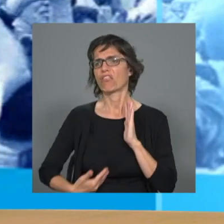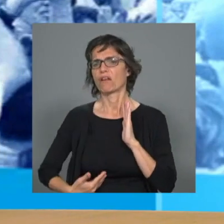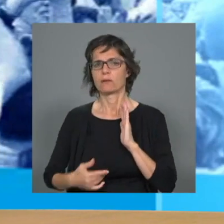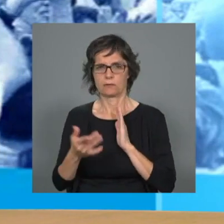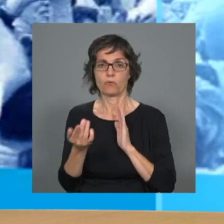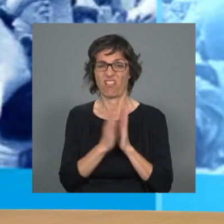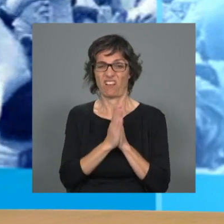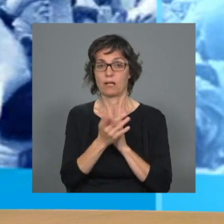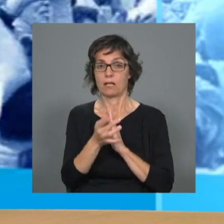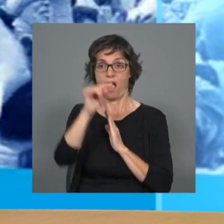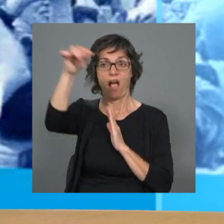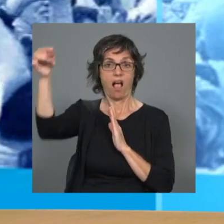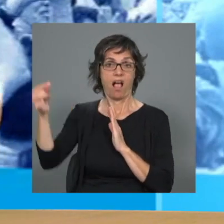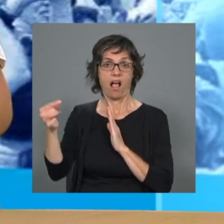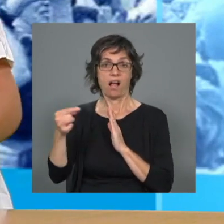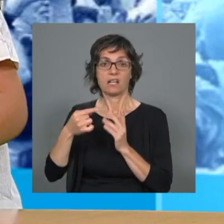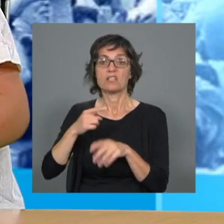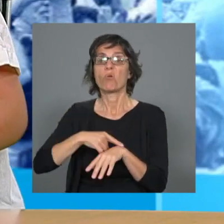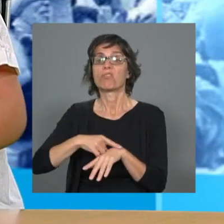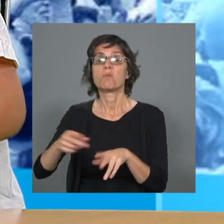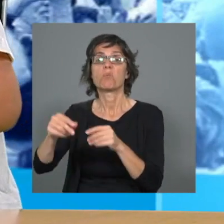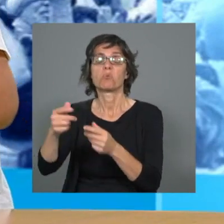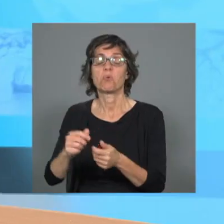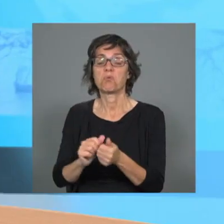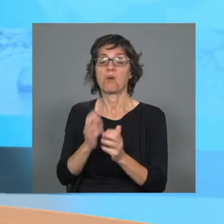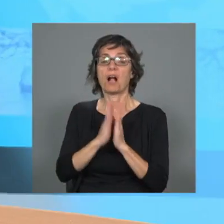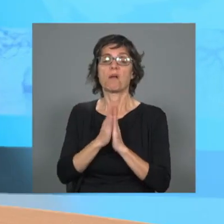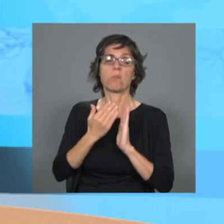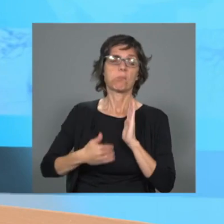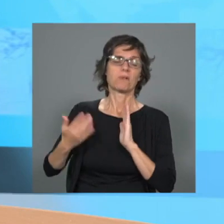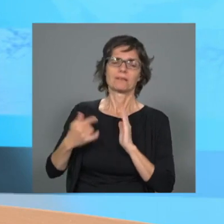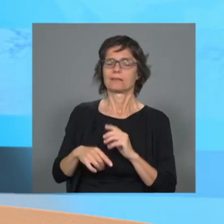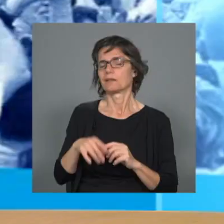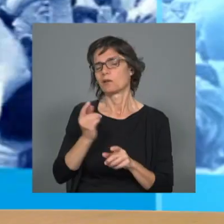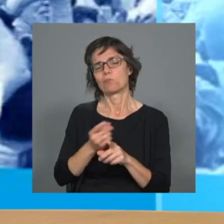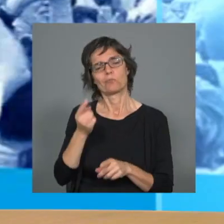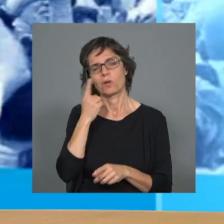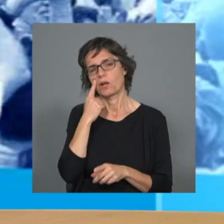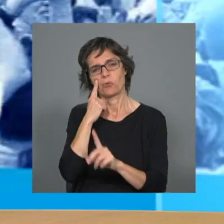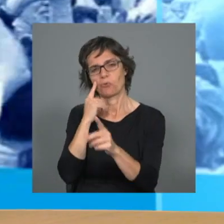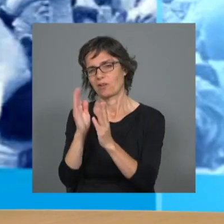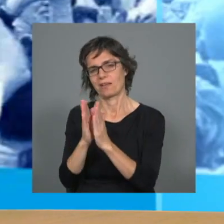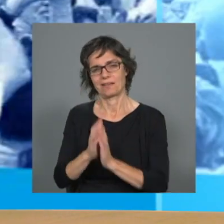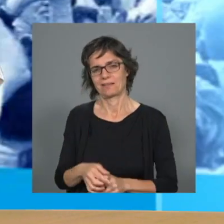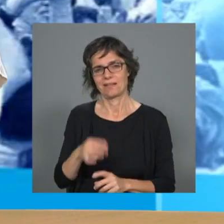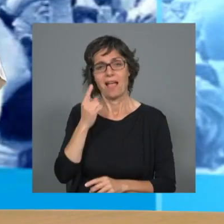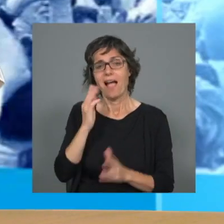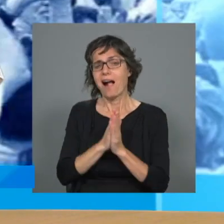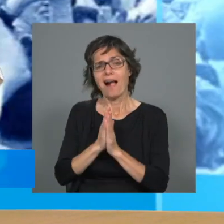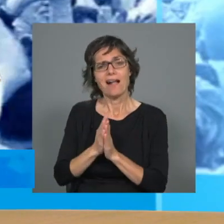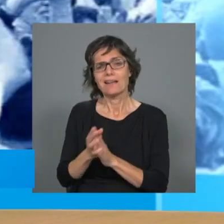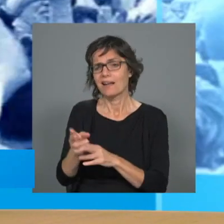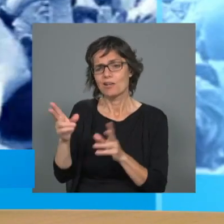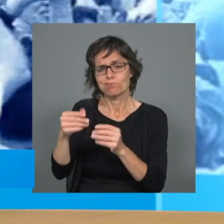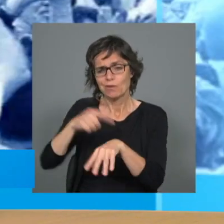são adaptados aos novos tempos, é de quem não conhece, eu acho. E eu acho que este filme vai mostrar isso, quer dizer, nós